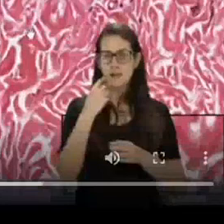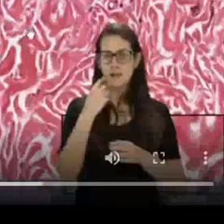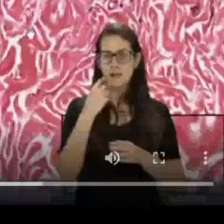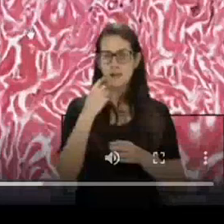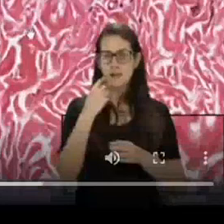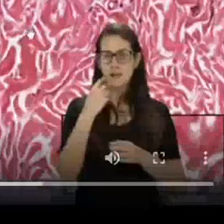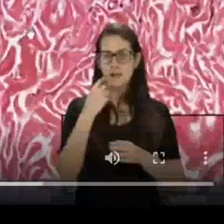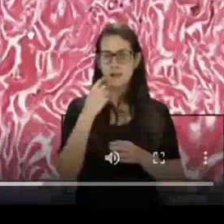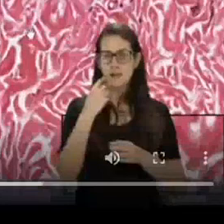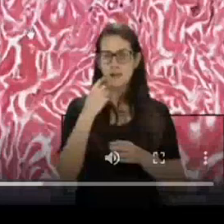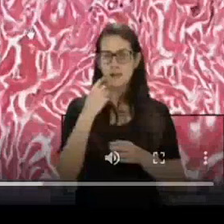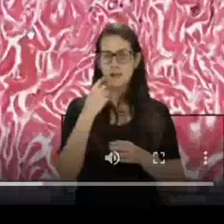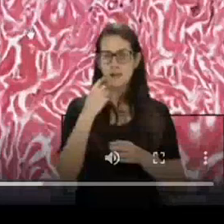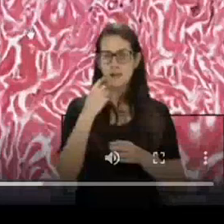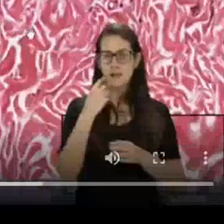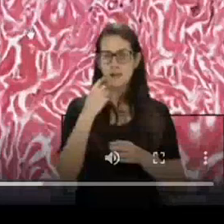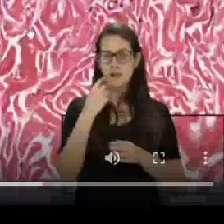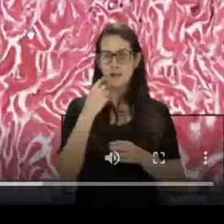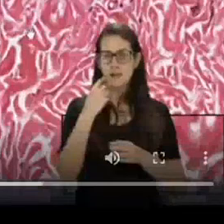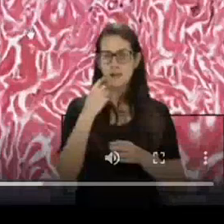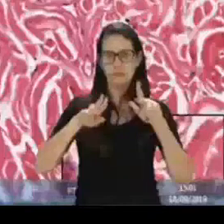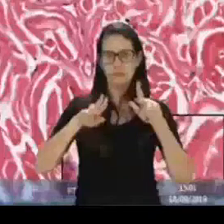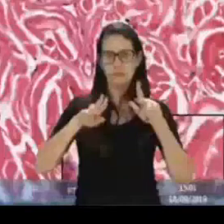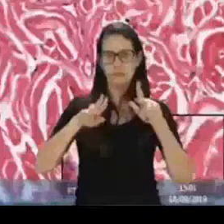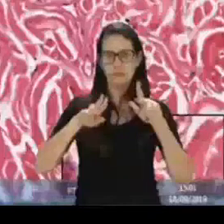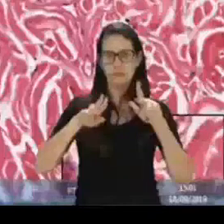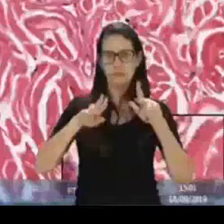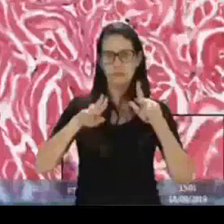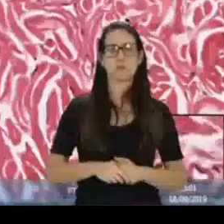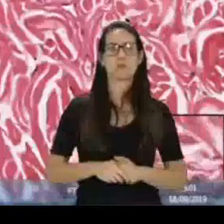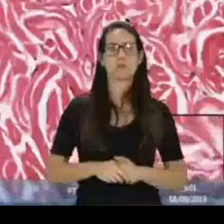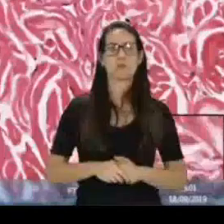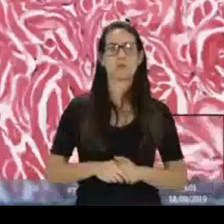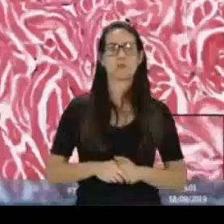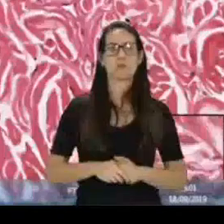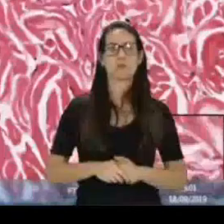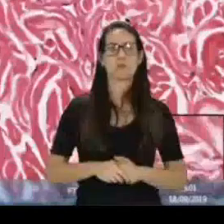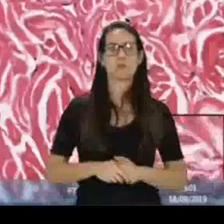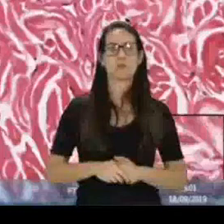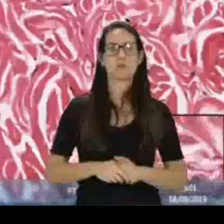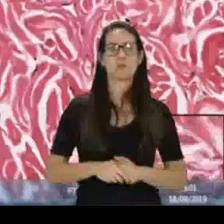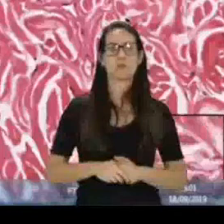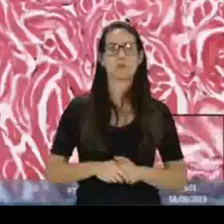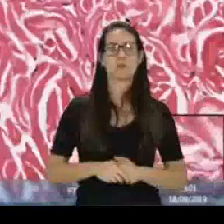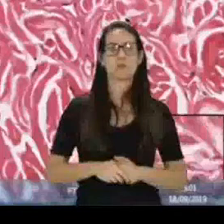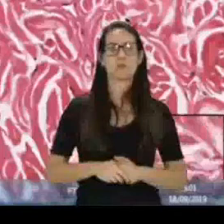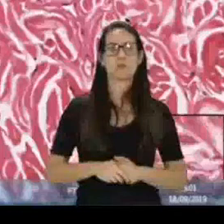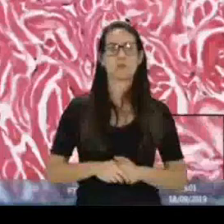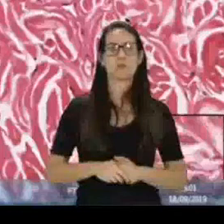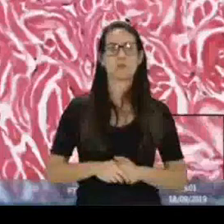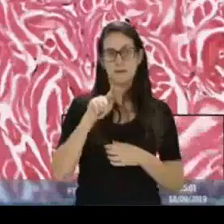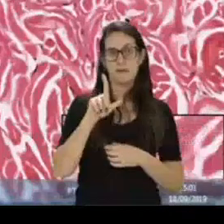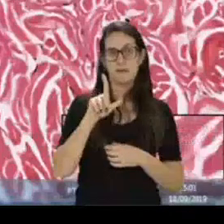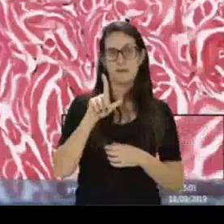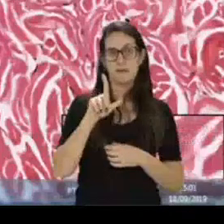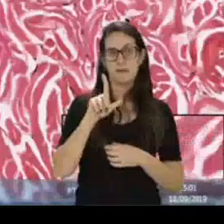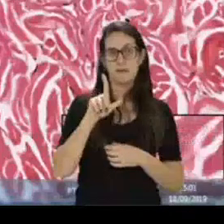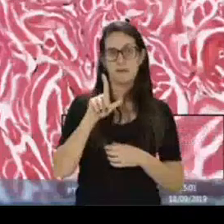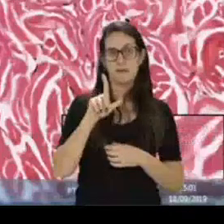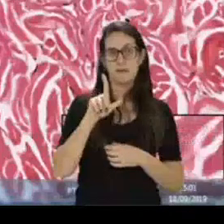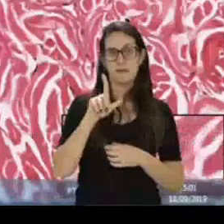diferentes tecidos. Então, aqui, observando. Olha, isso aqui é uma região de glândula que produz